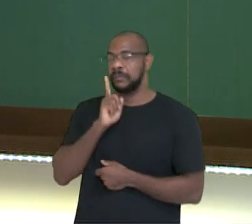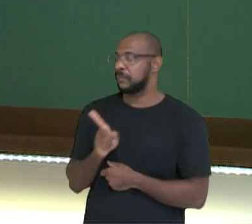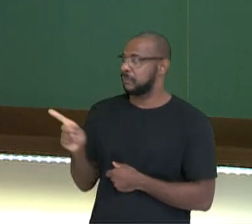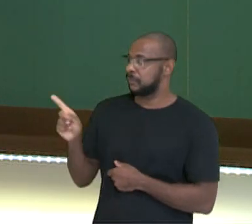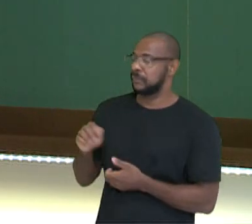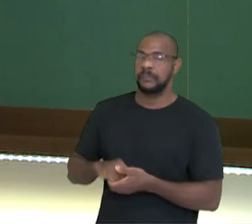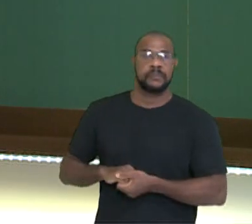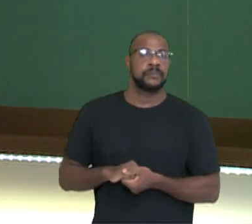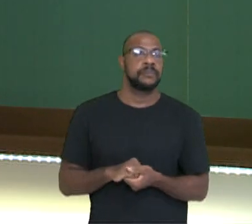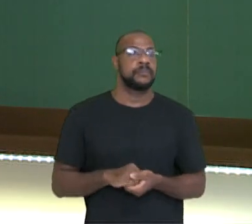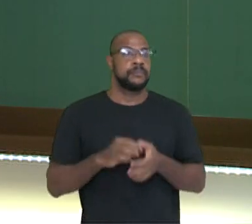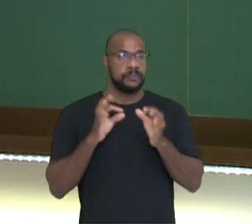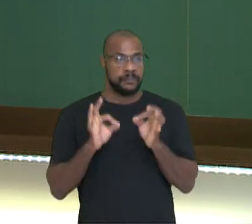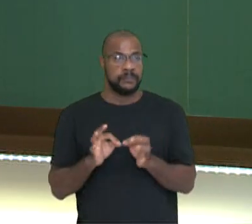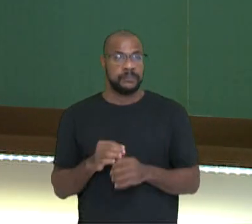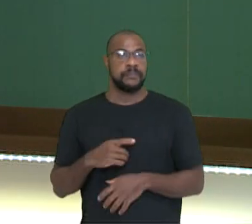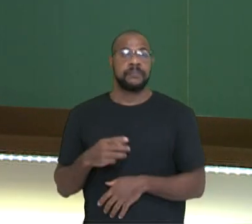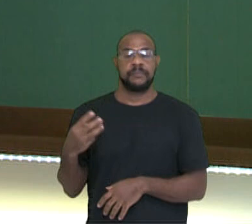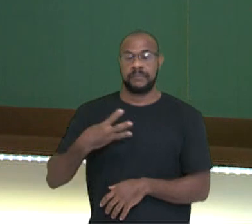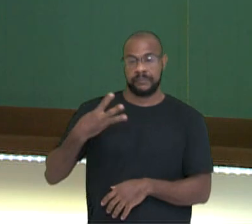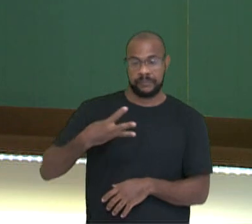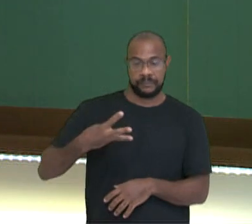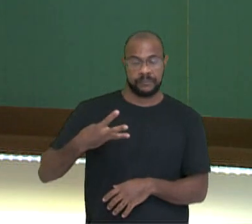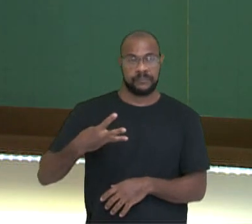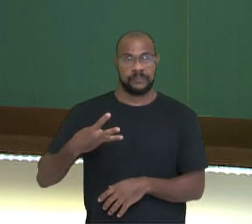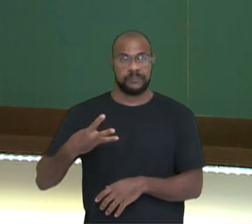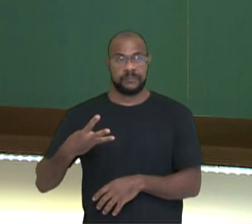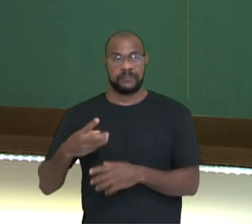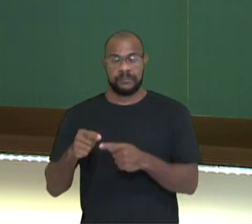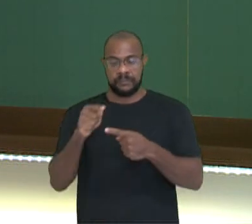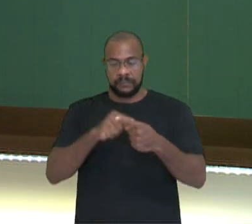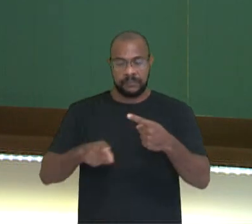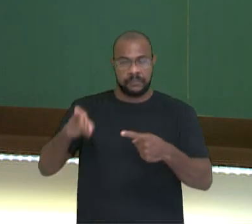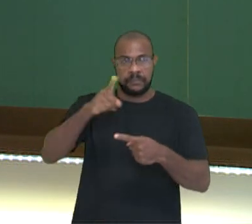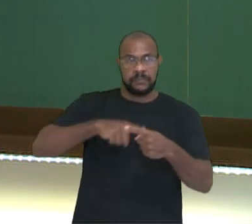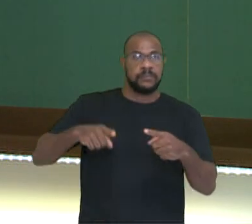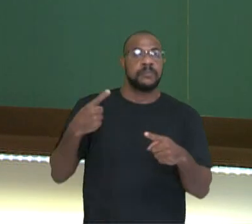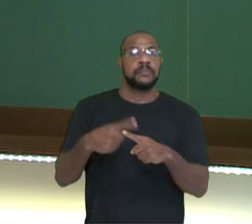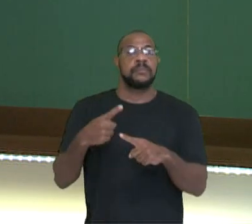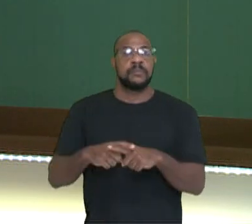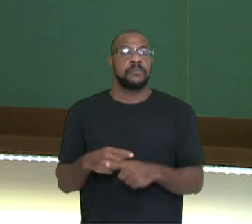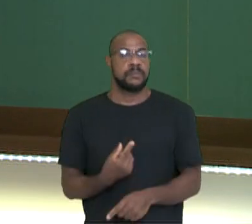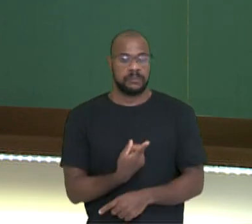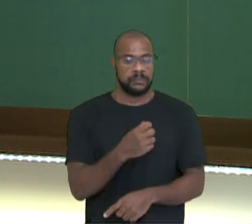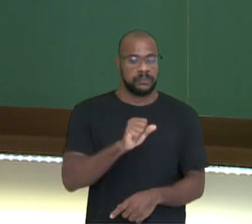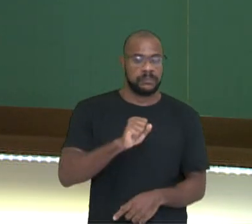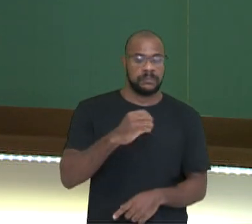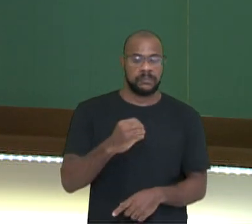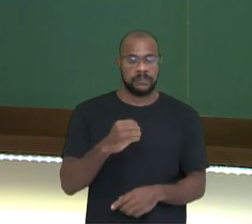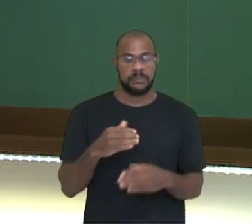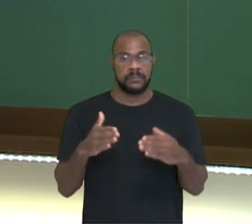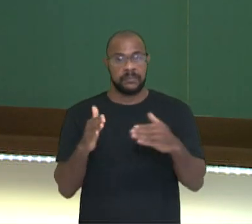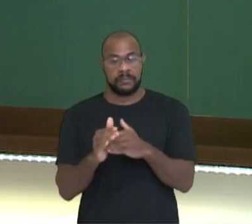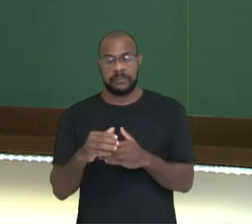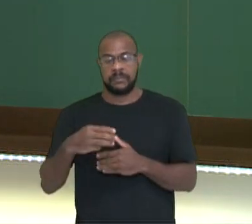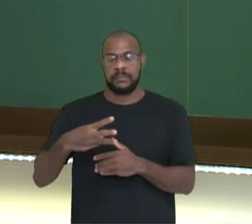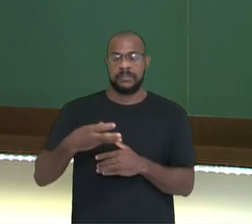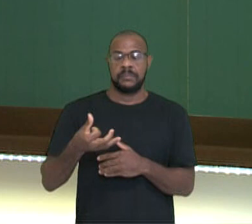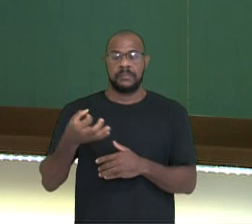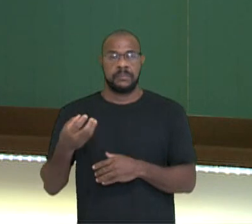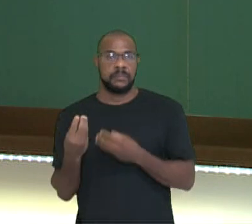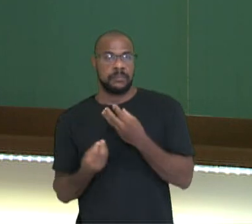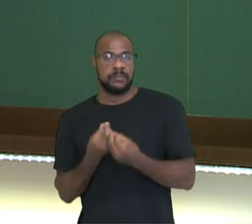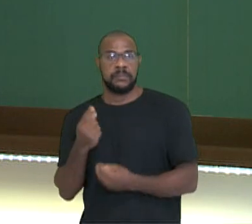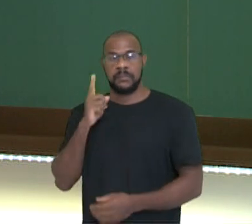quê? Gente, porque o terceiro quadrante ele vai de 180 a 270 graus. Então ele está